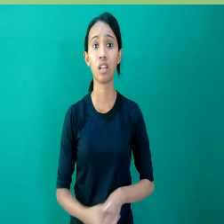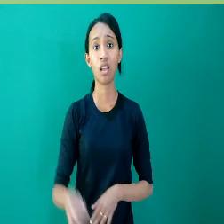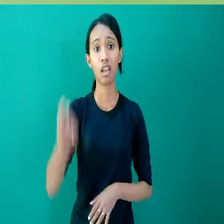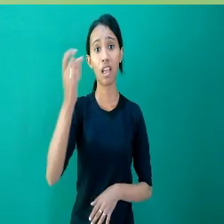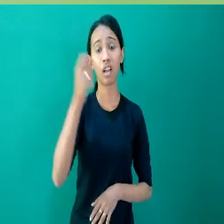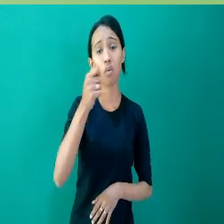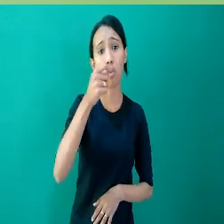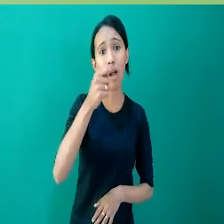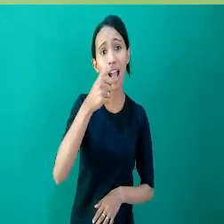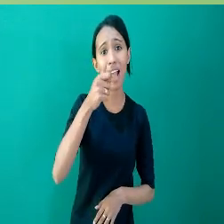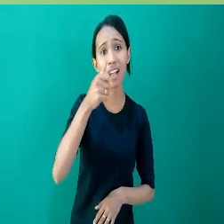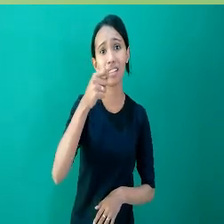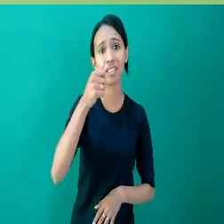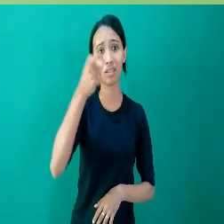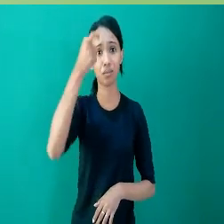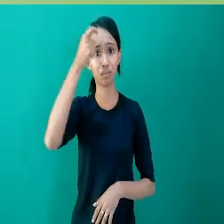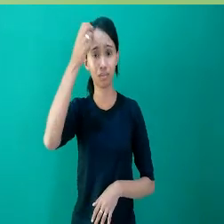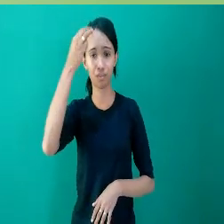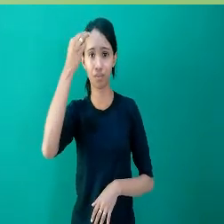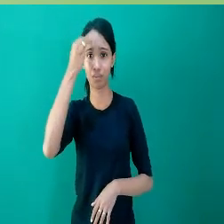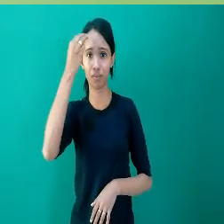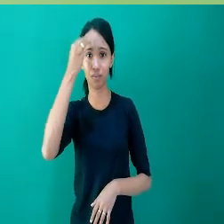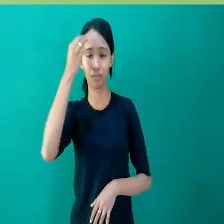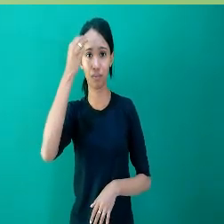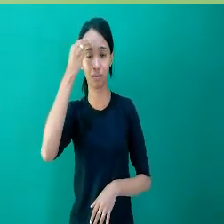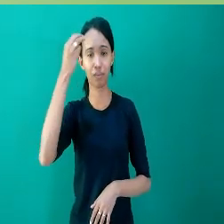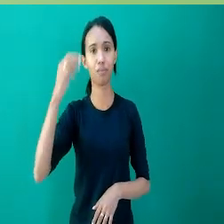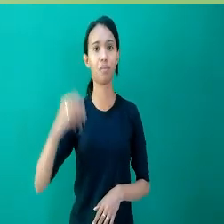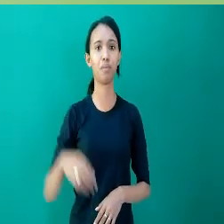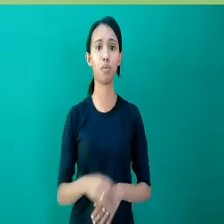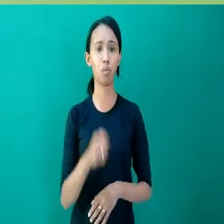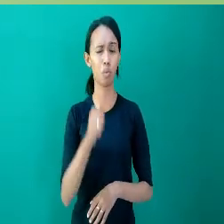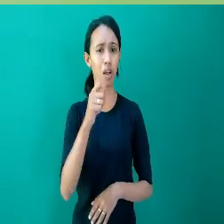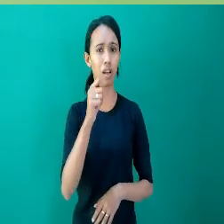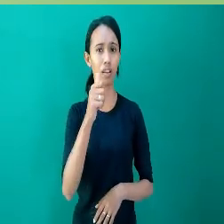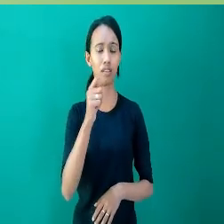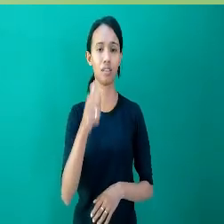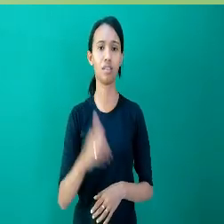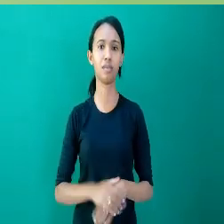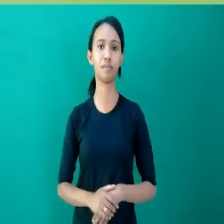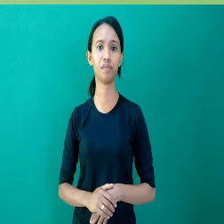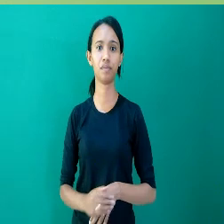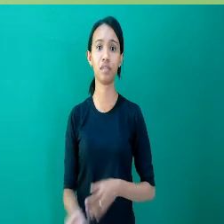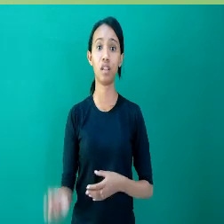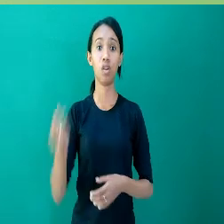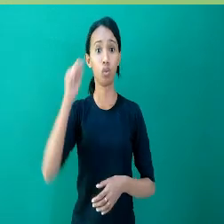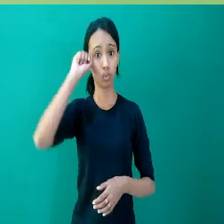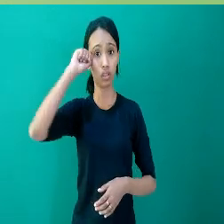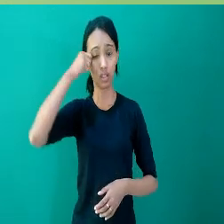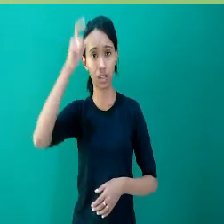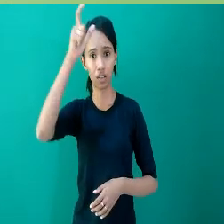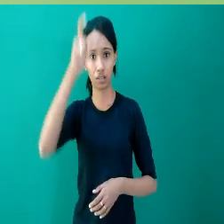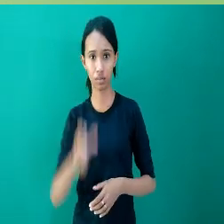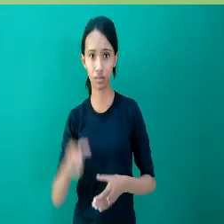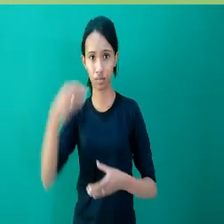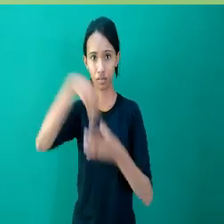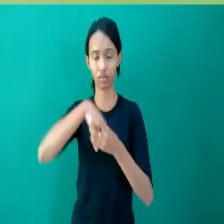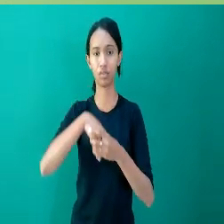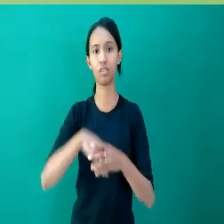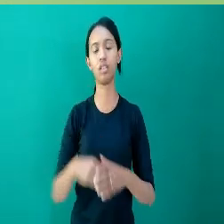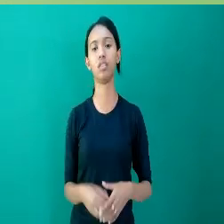até insanidade, né, de um negro dentro da Fundação Palmares.